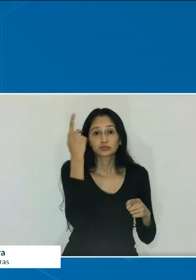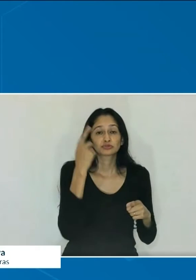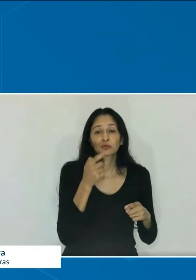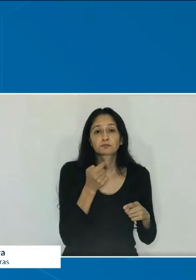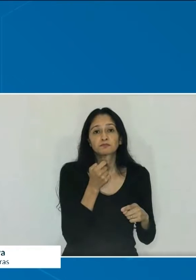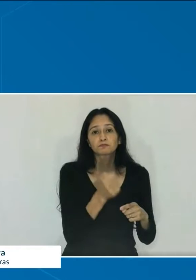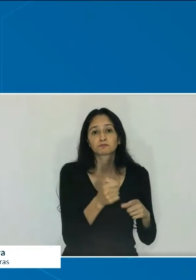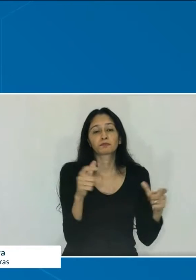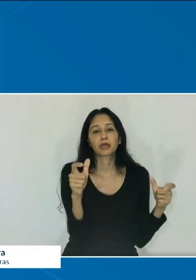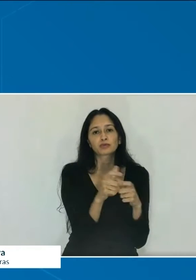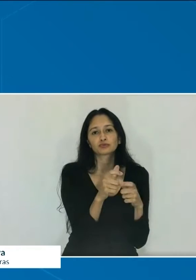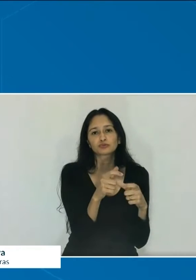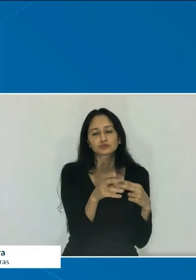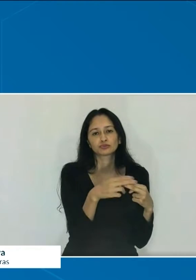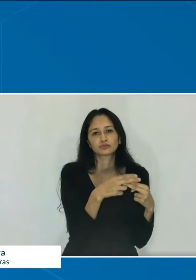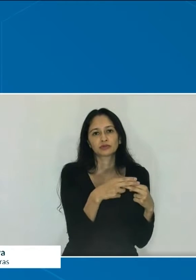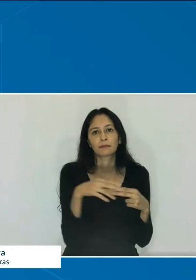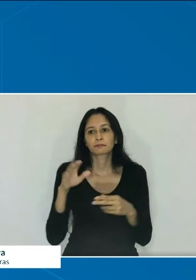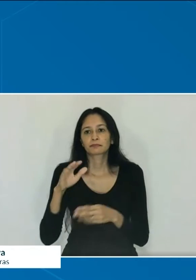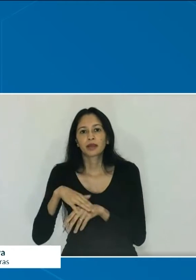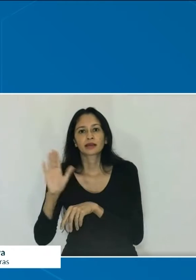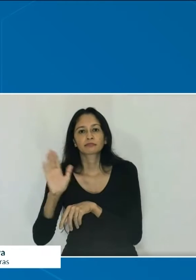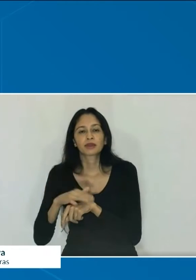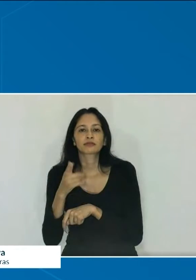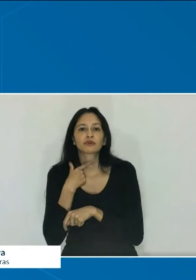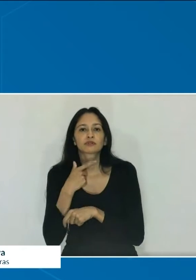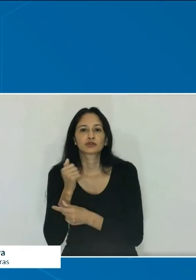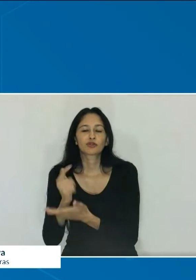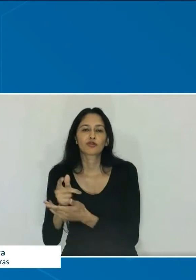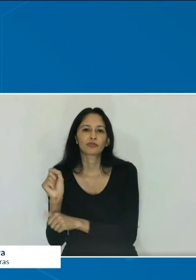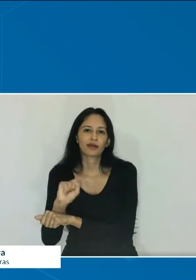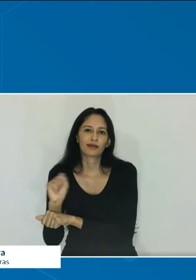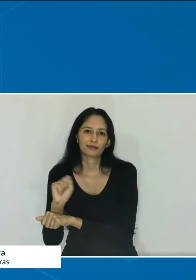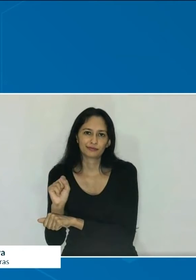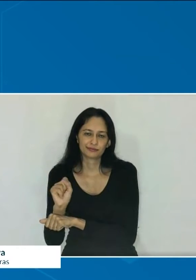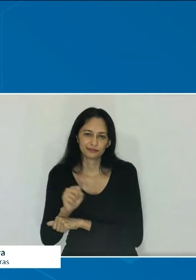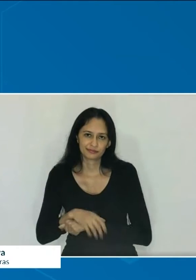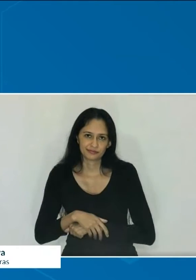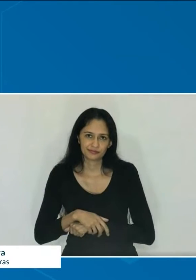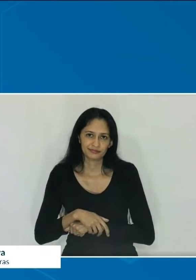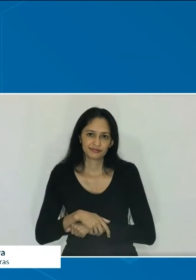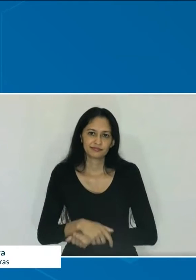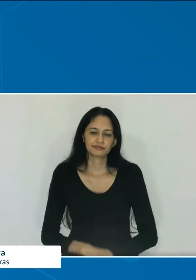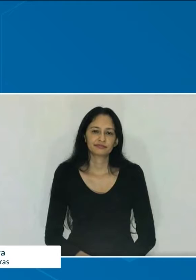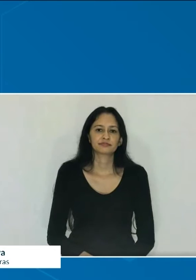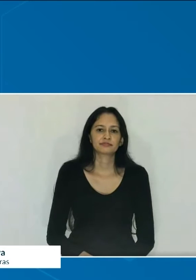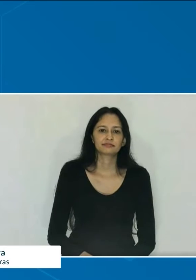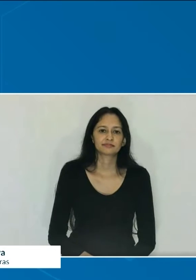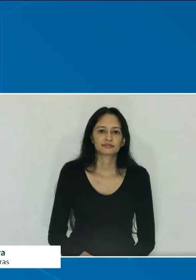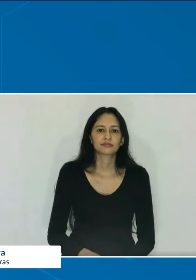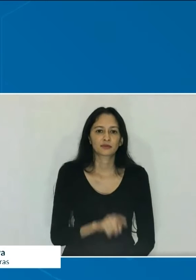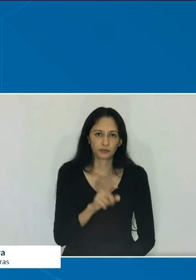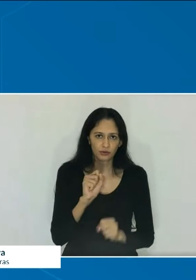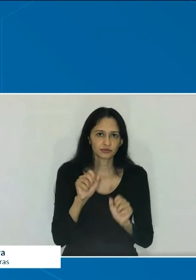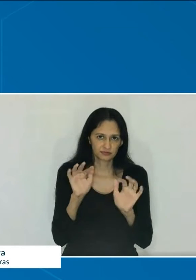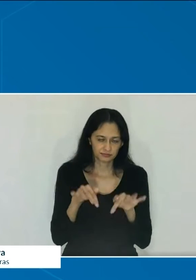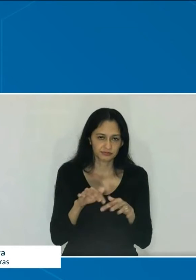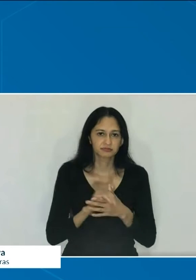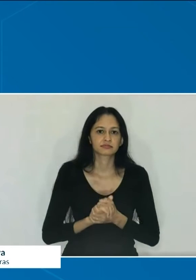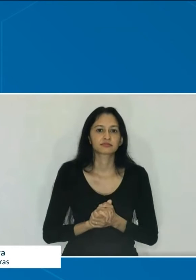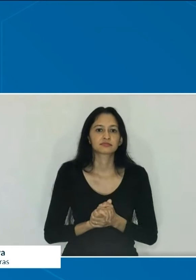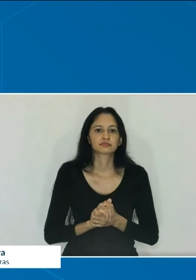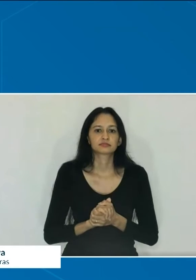E isso aumenta muito os custos operacionais do transporte. Certo, Porque, você... Pode concluir, por gentileza. Porque eu